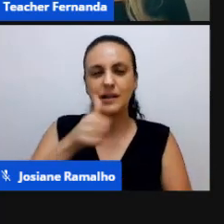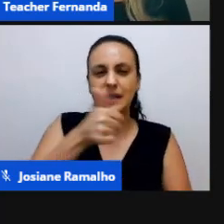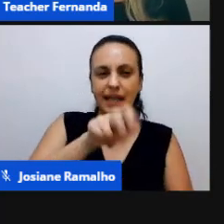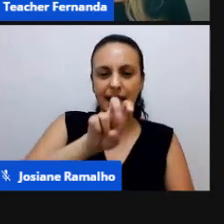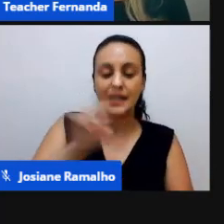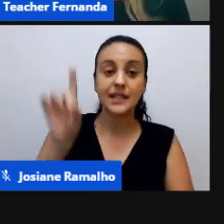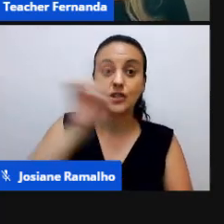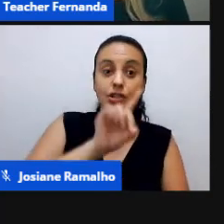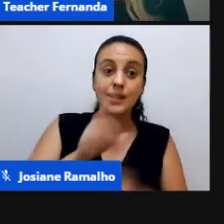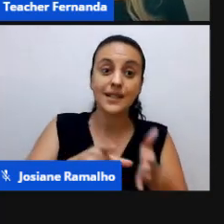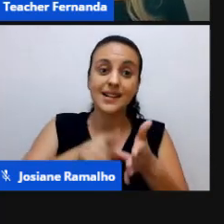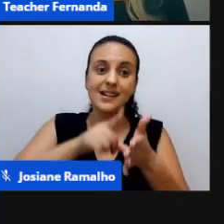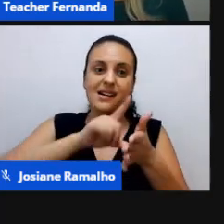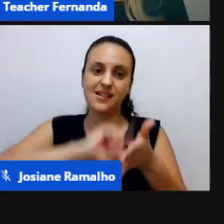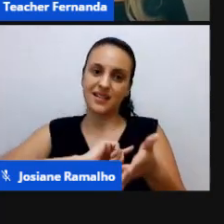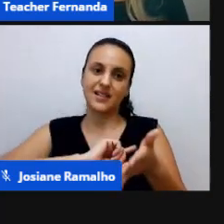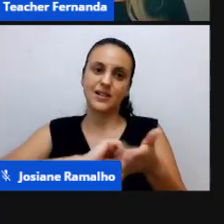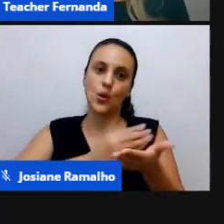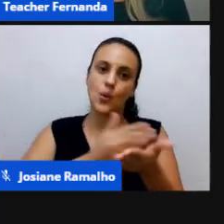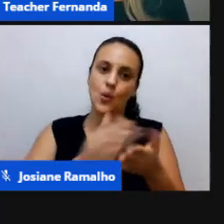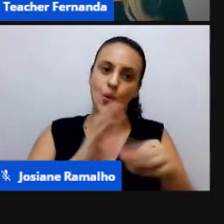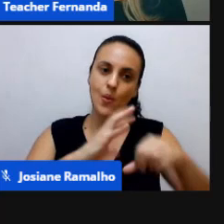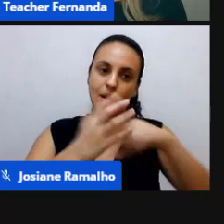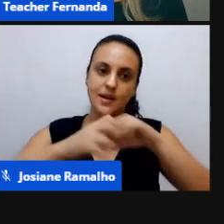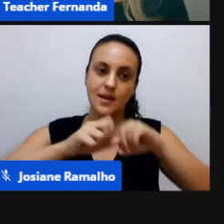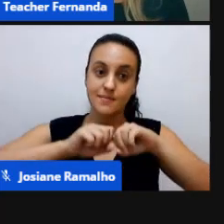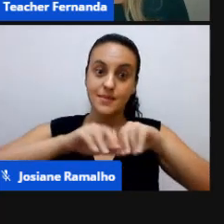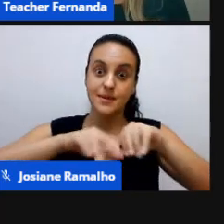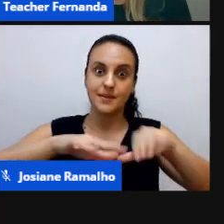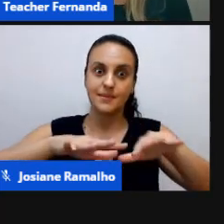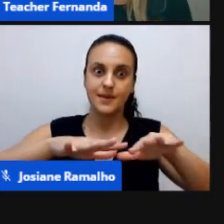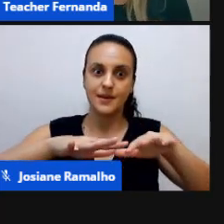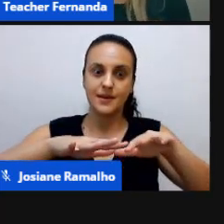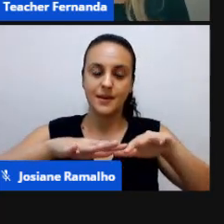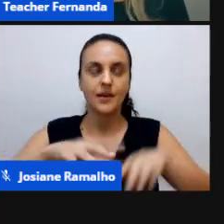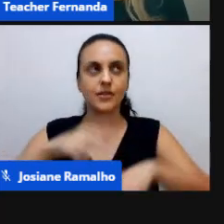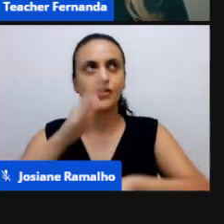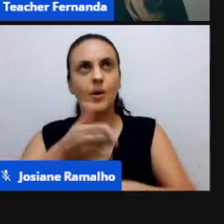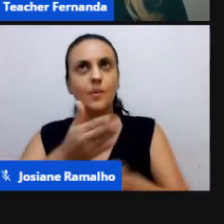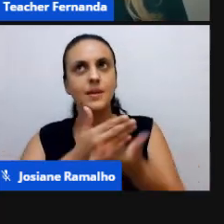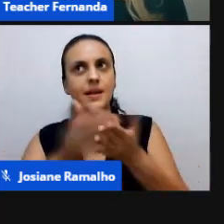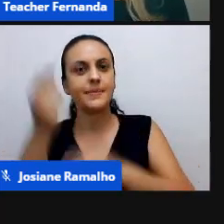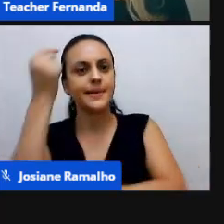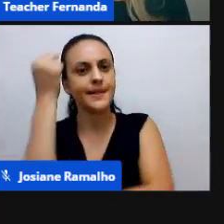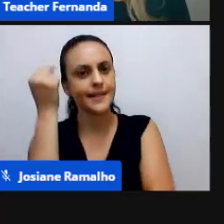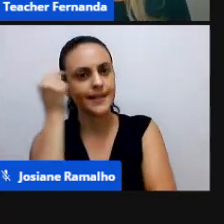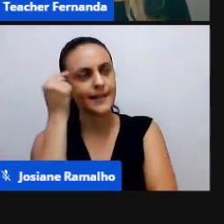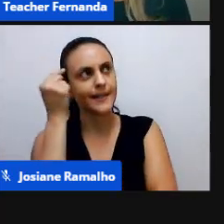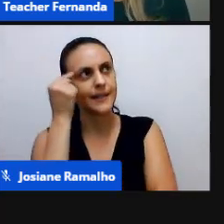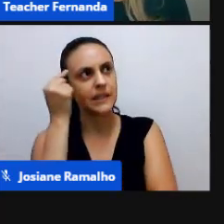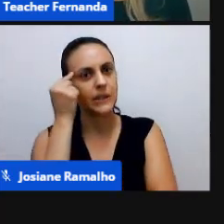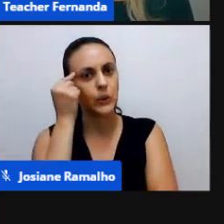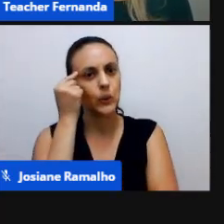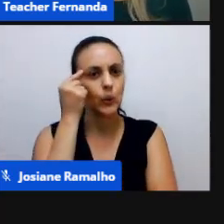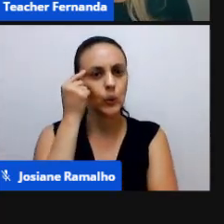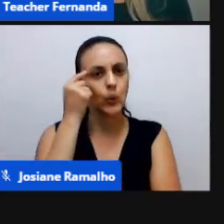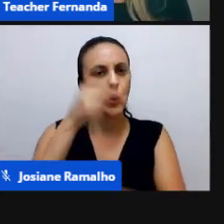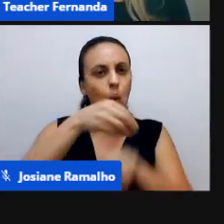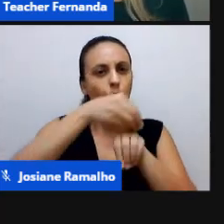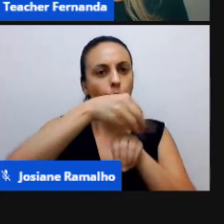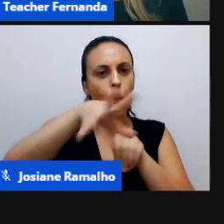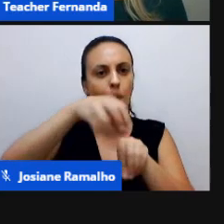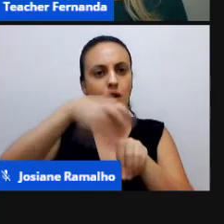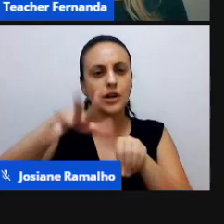tudo parou. E anteriormente eu já comecei a pensar em compartilhar com as pessoas um pouquinho do